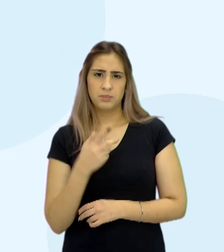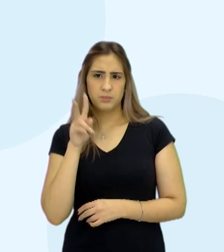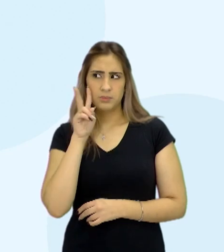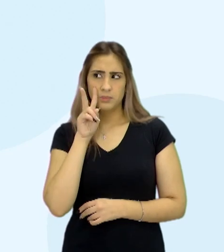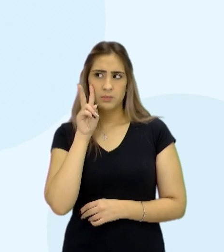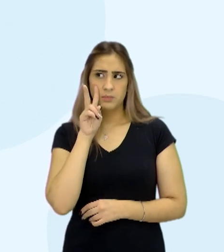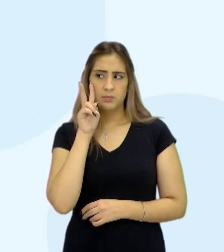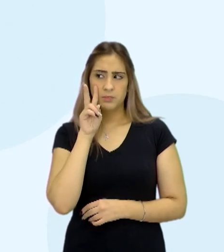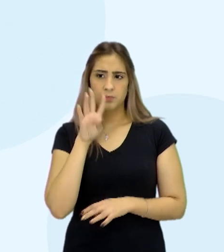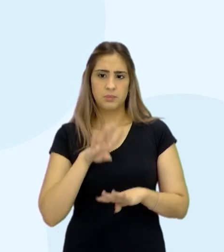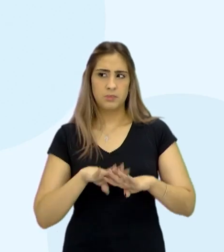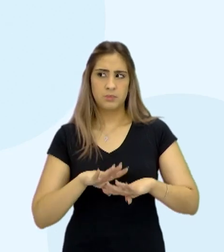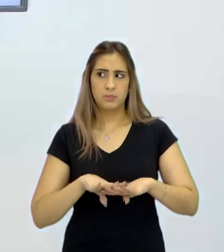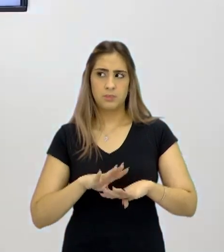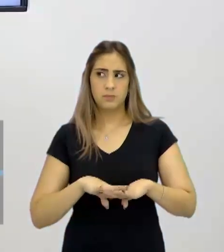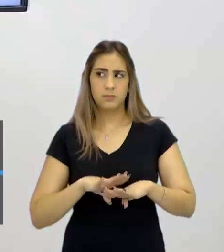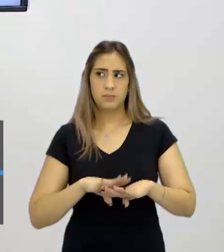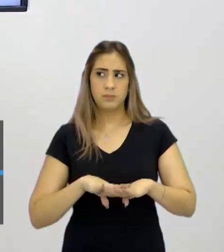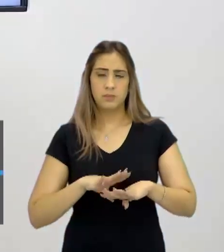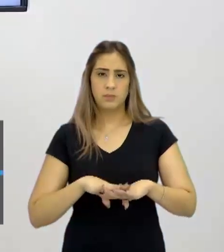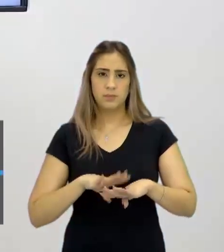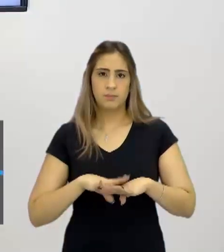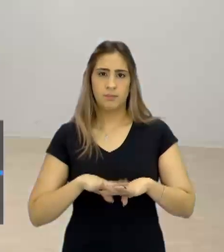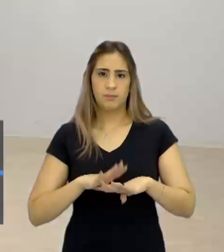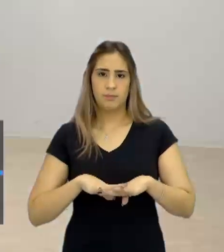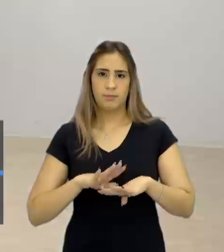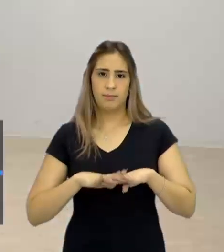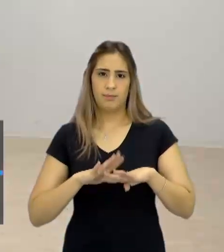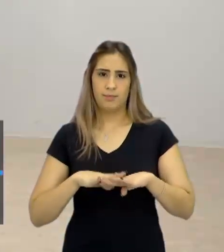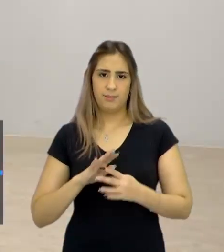Lembra? Na matemática, a gente faz divisão para descobrir o quê?